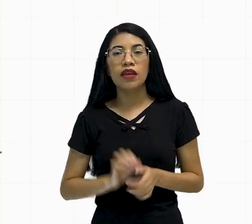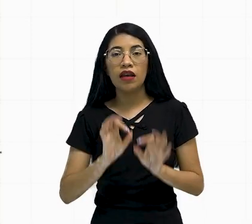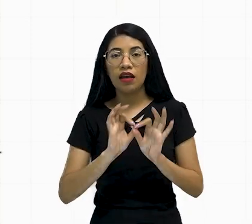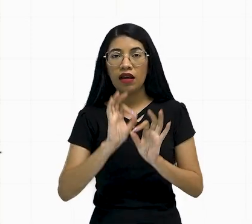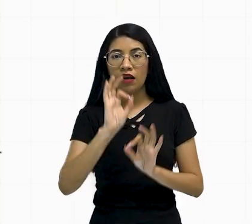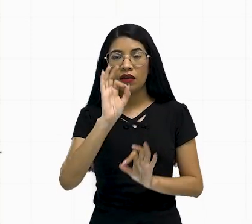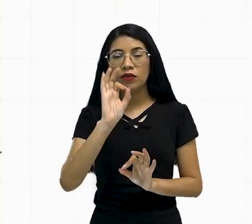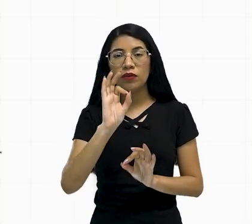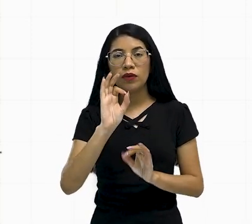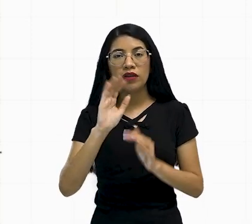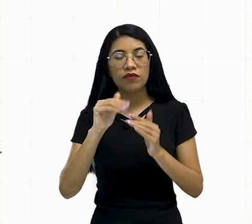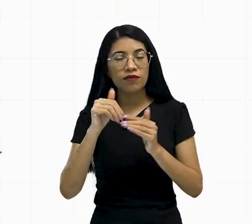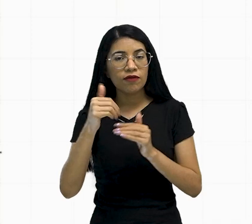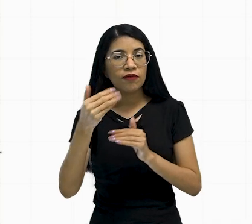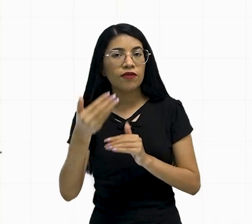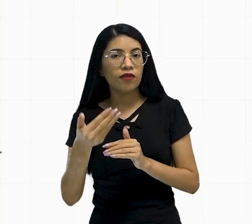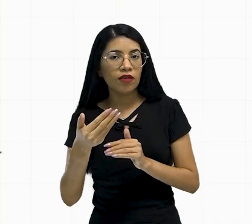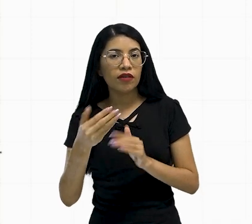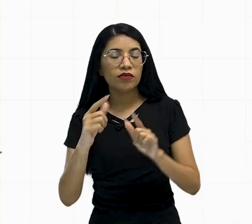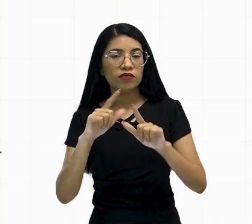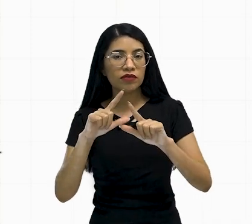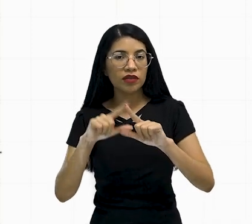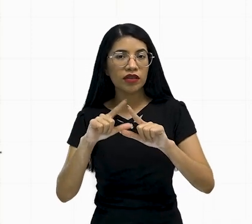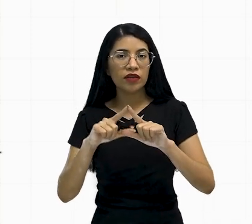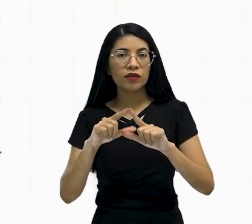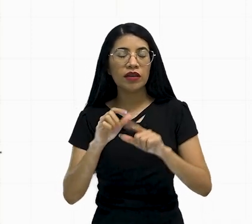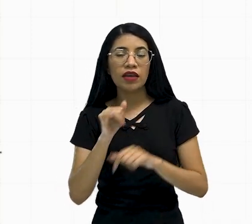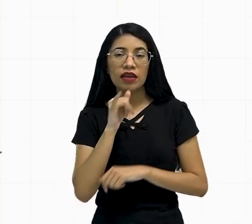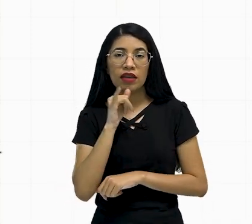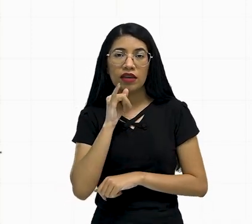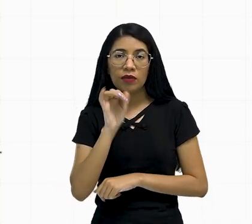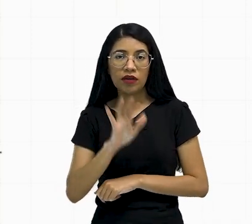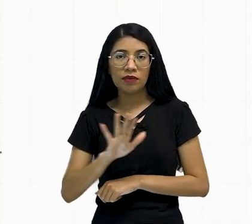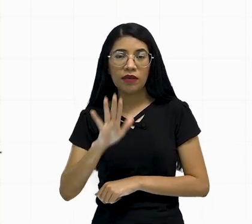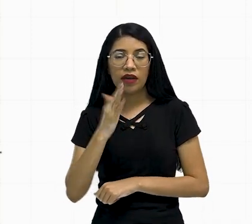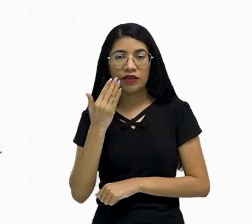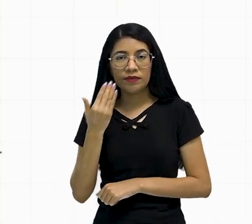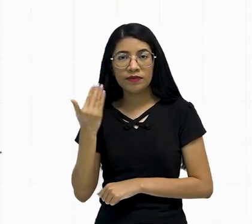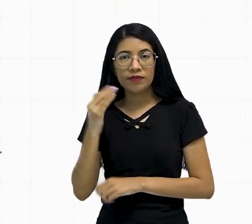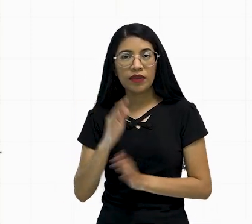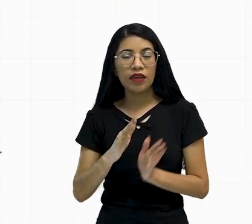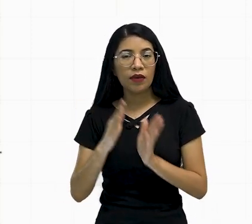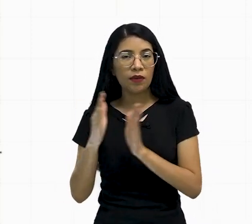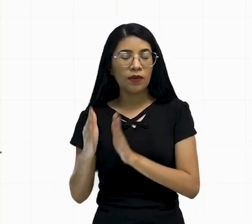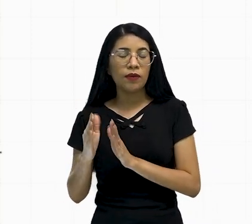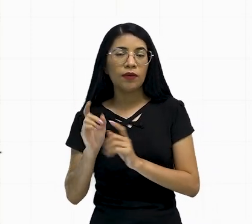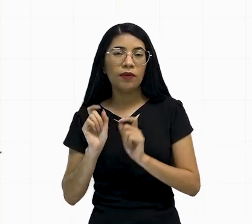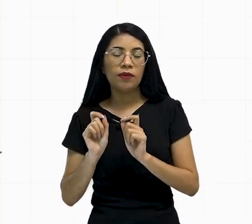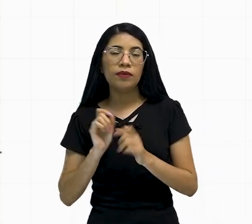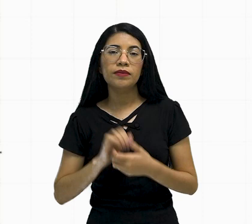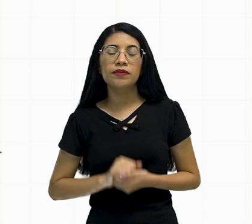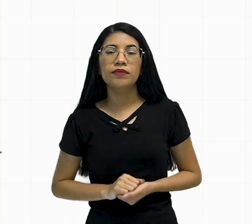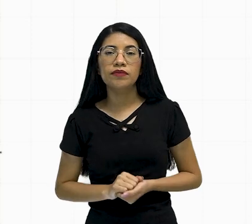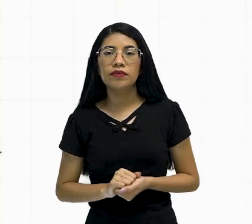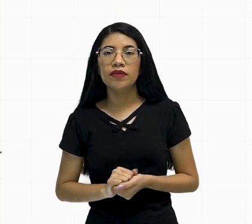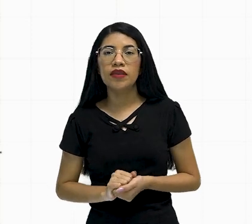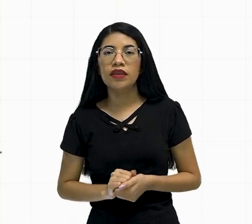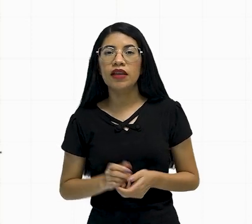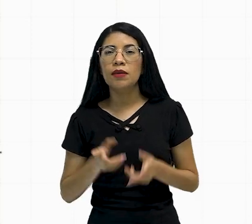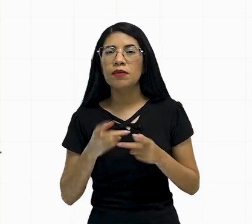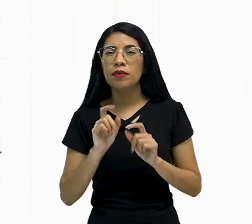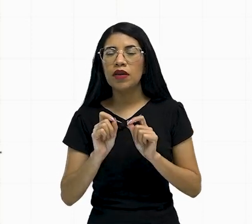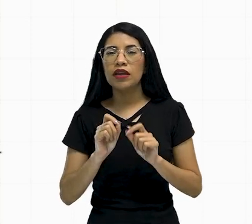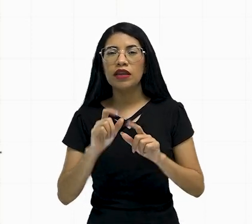seja externa a ele. Nós temos aqui, então, essa figura do nosso lado direito. Repare que nós temos aí um